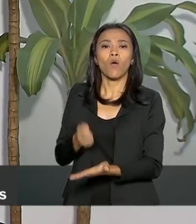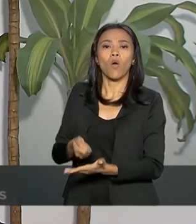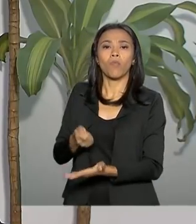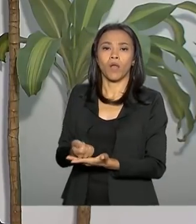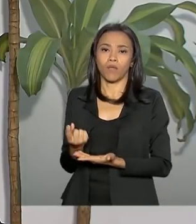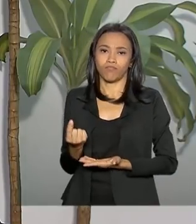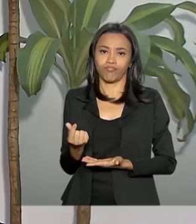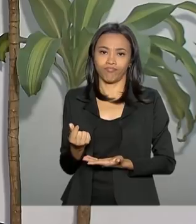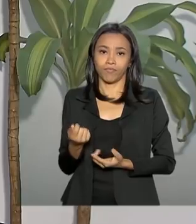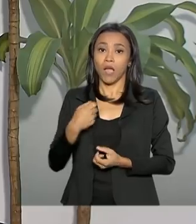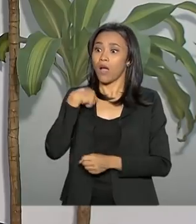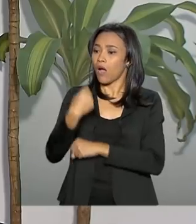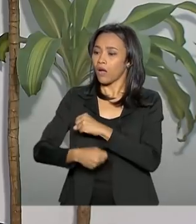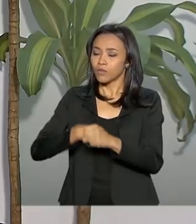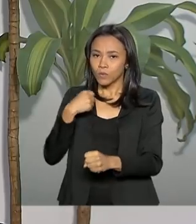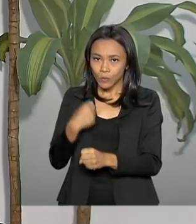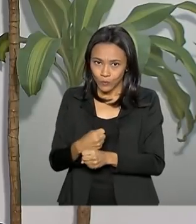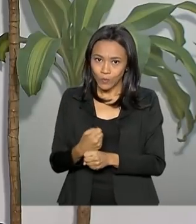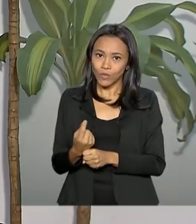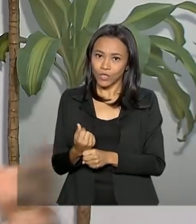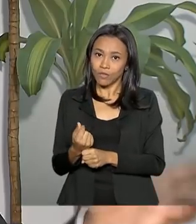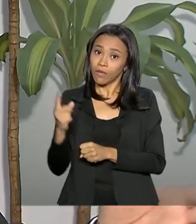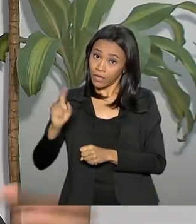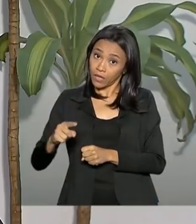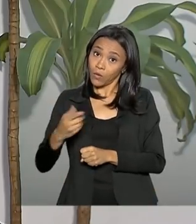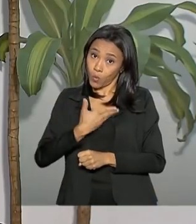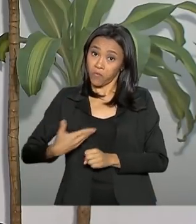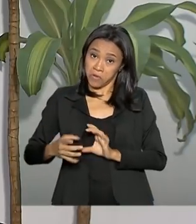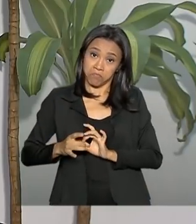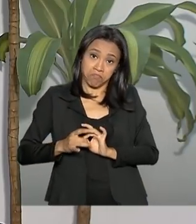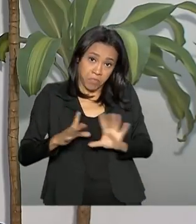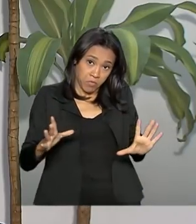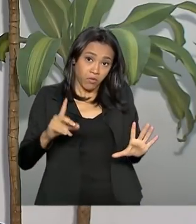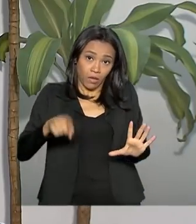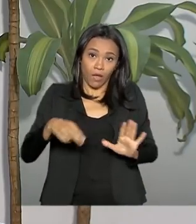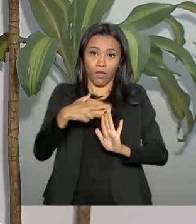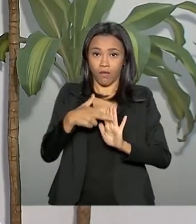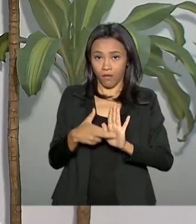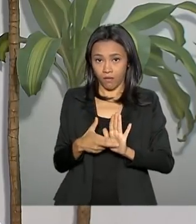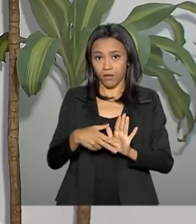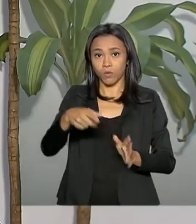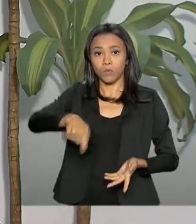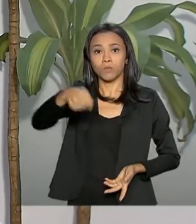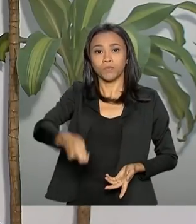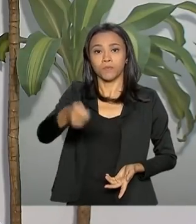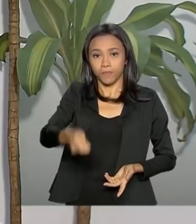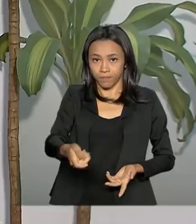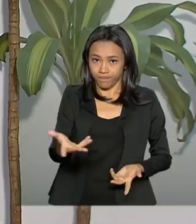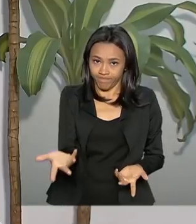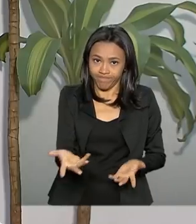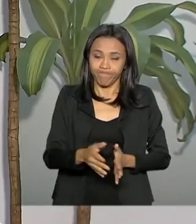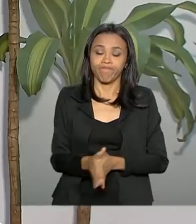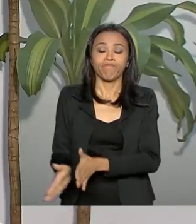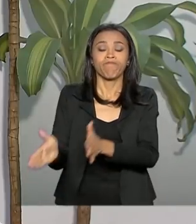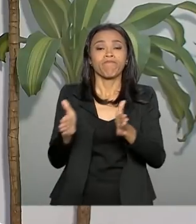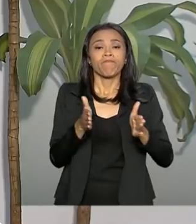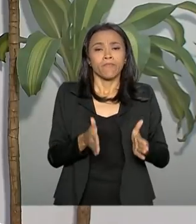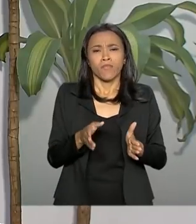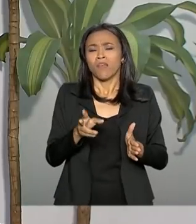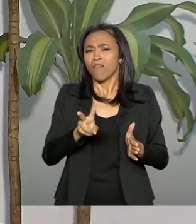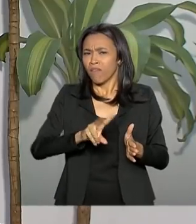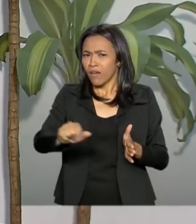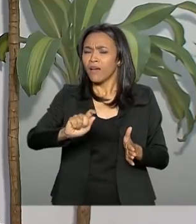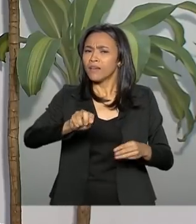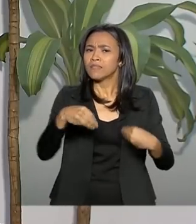receita anual permitida pelo governo, que foi o critério do leilão. Mas, sobretudo, essa daí vai dar mais